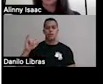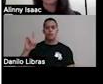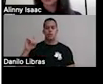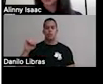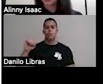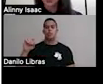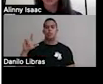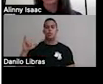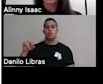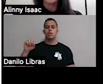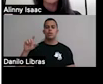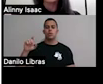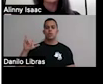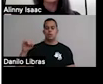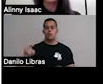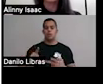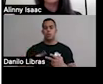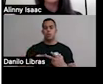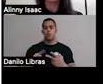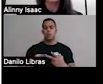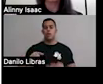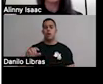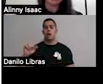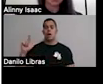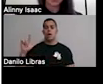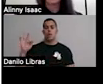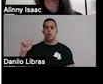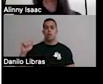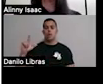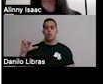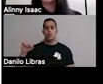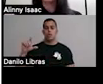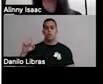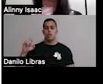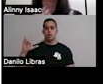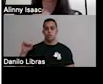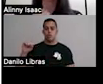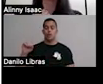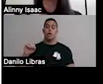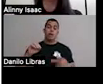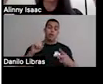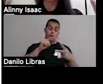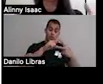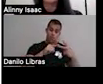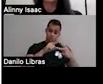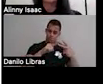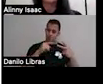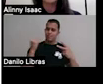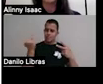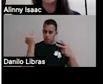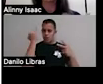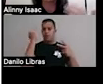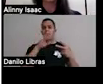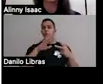ácido alfa-linolênico. Esses ácidos graxos, né, o linoleico e o linolênico, eles vão dar origem a uma série de